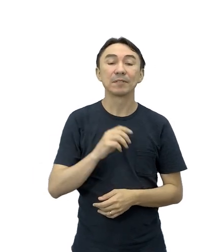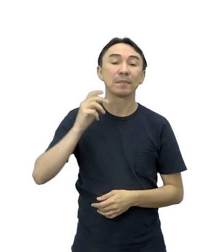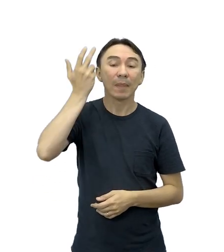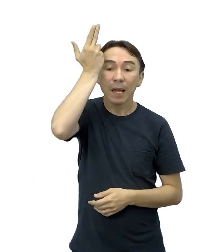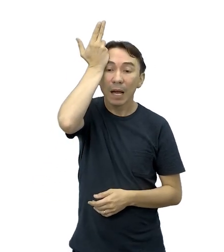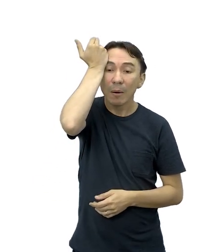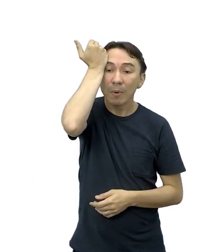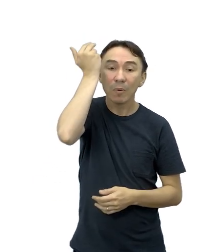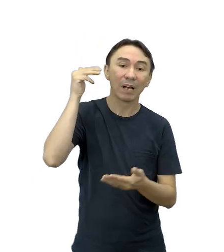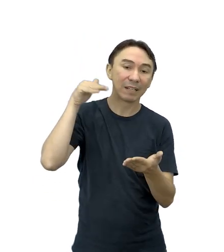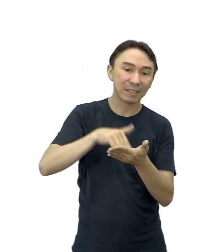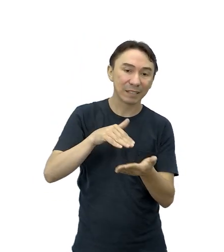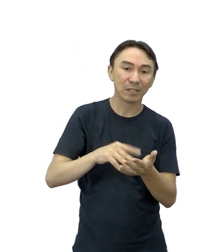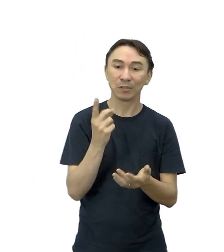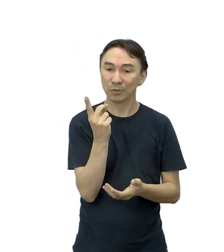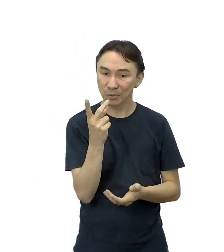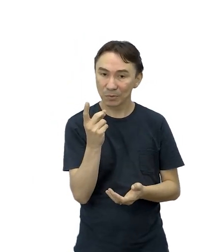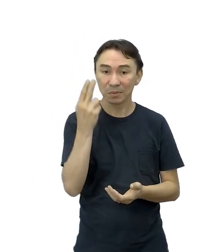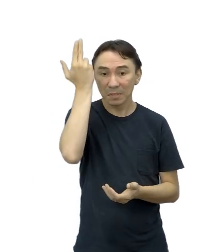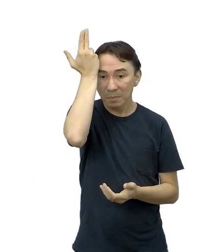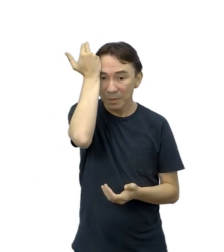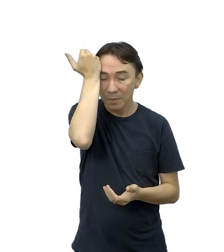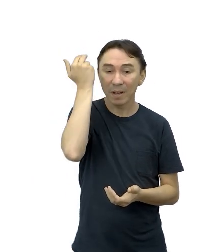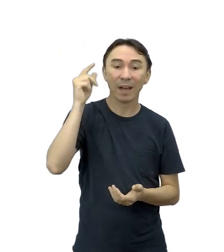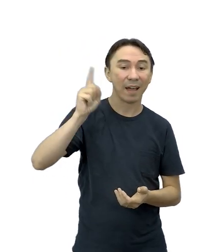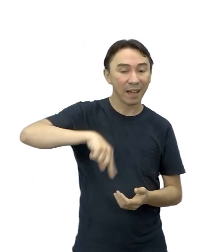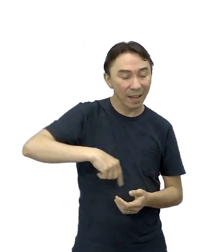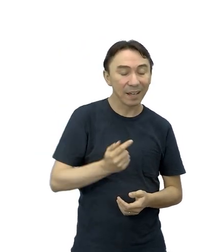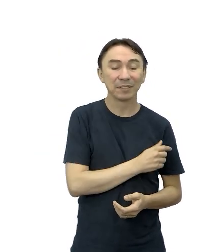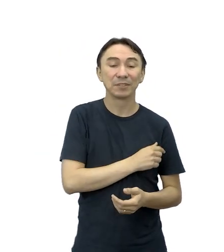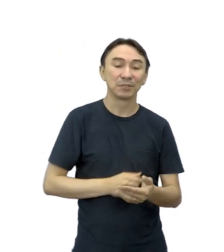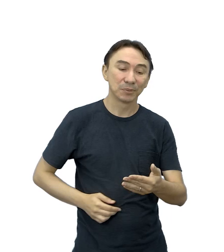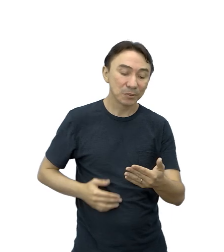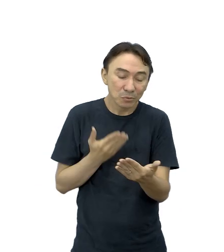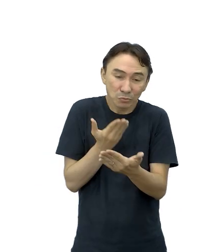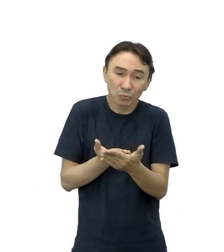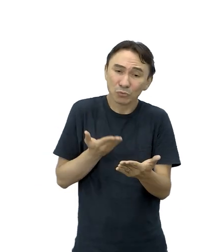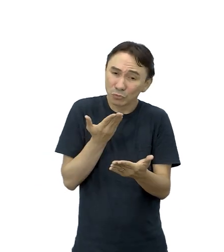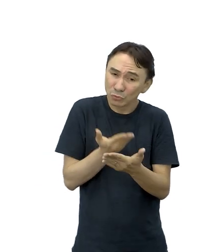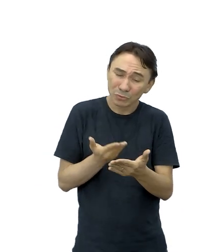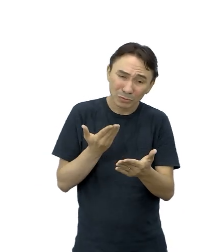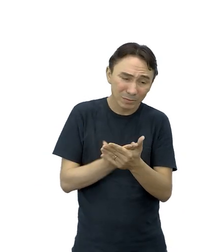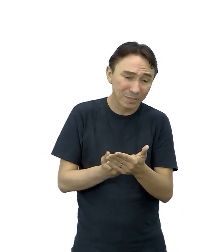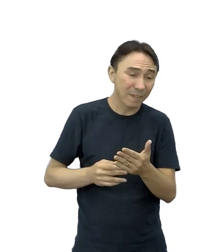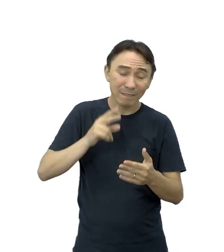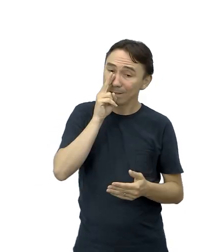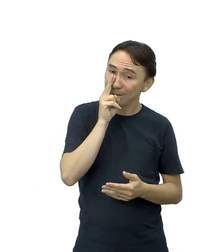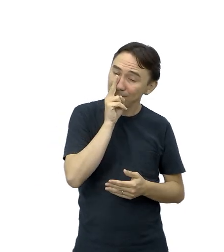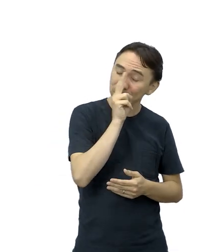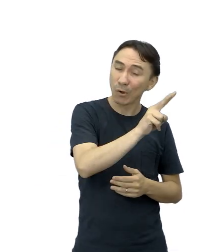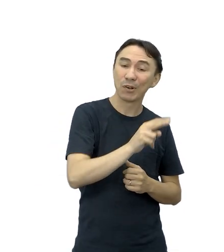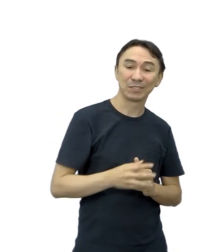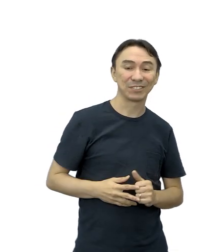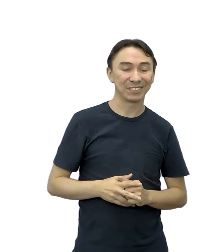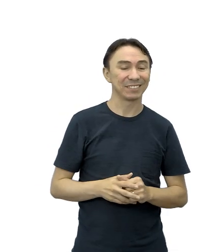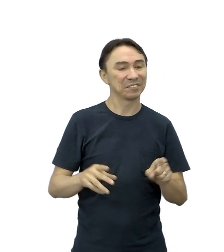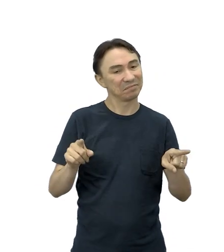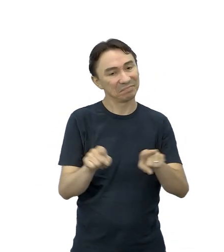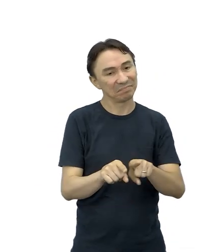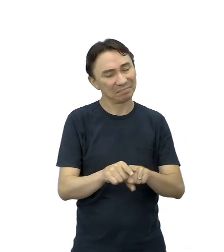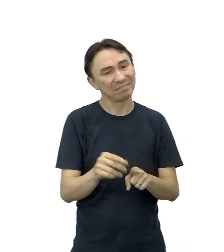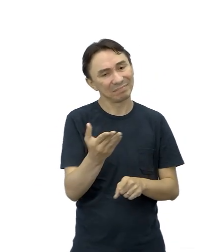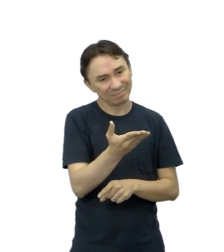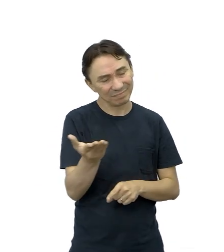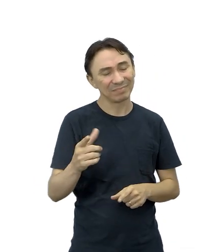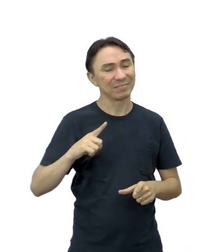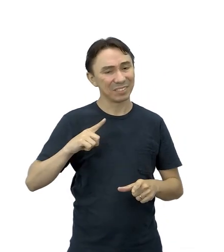estudos intensivos, que muito provavelmente também vocês já terão orientações antecipadas sobre, né, essa semana e o desenvolvimento